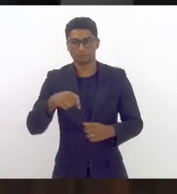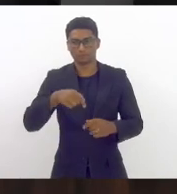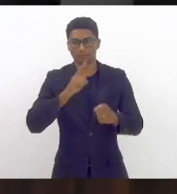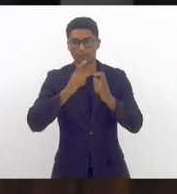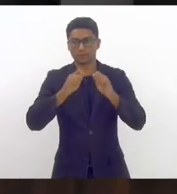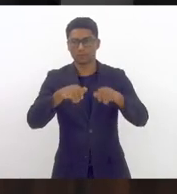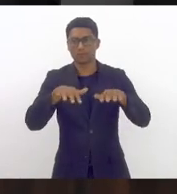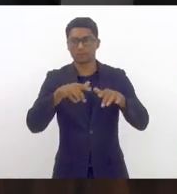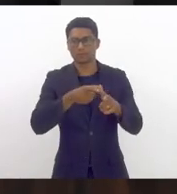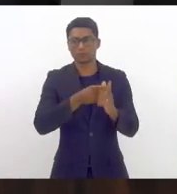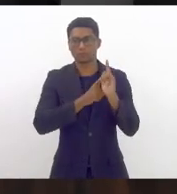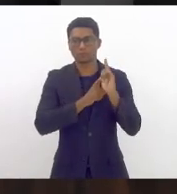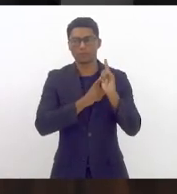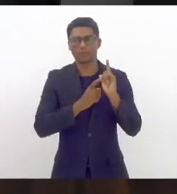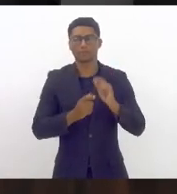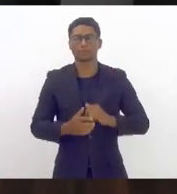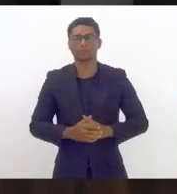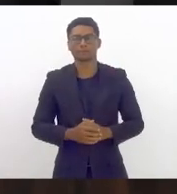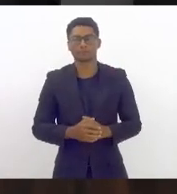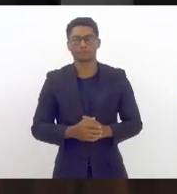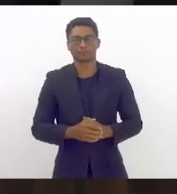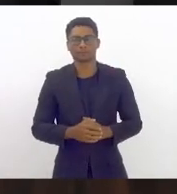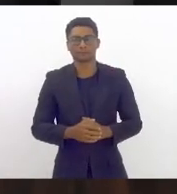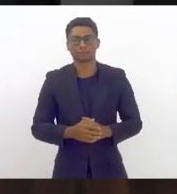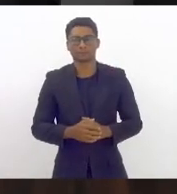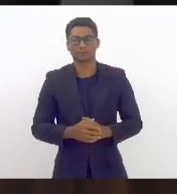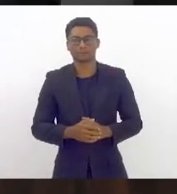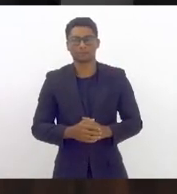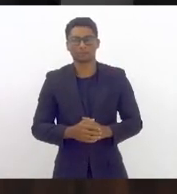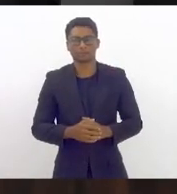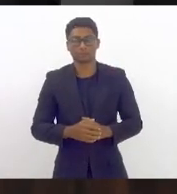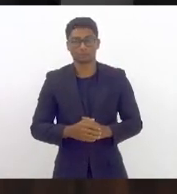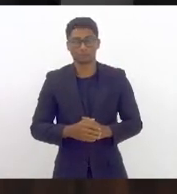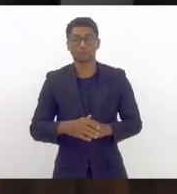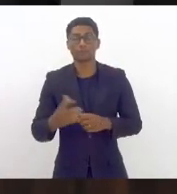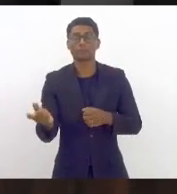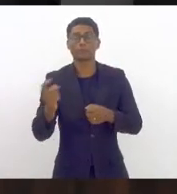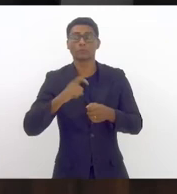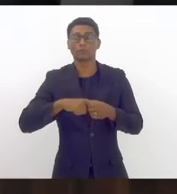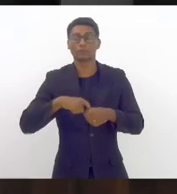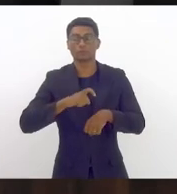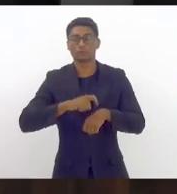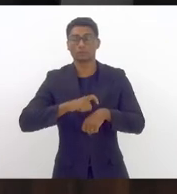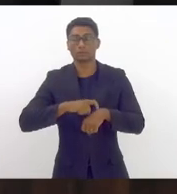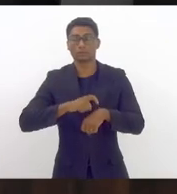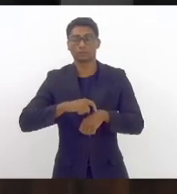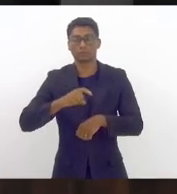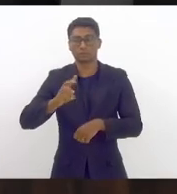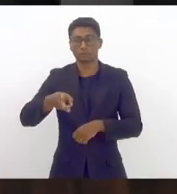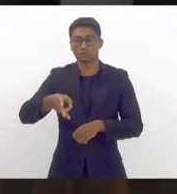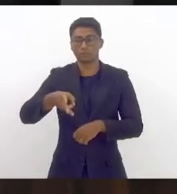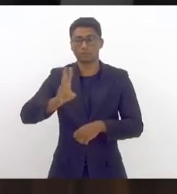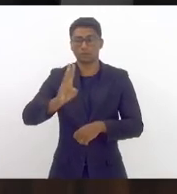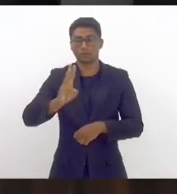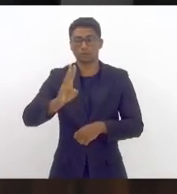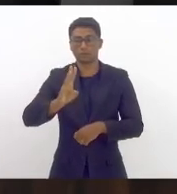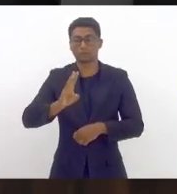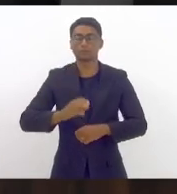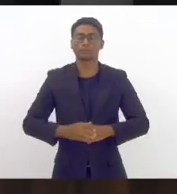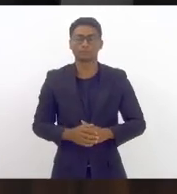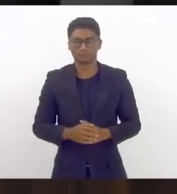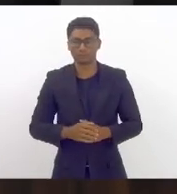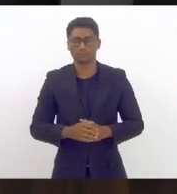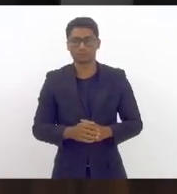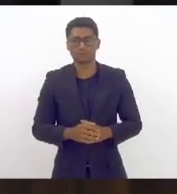suspensa a sessão Voltaremos as 15 horas com